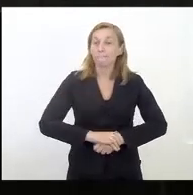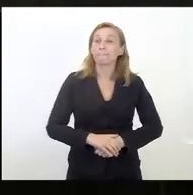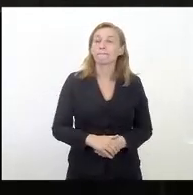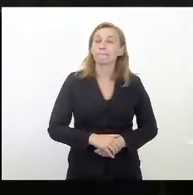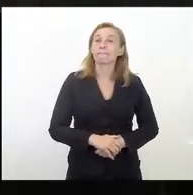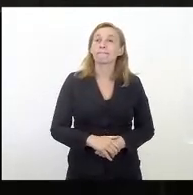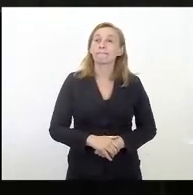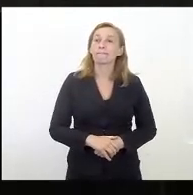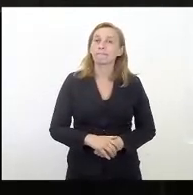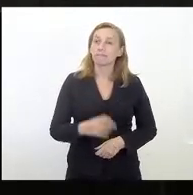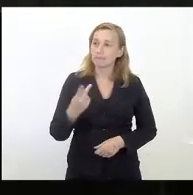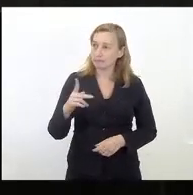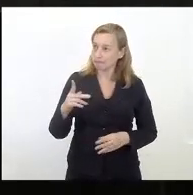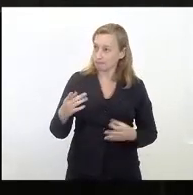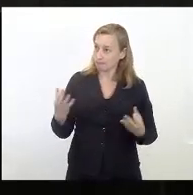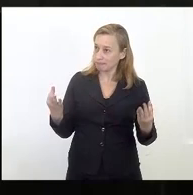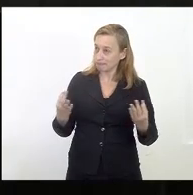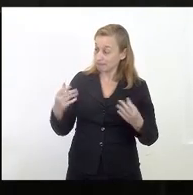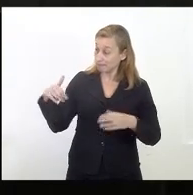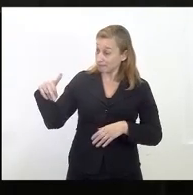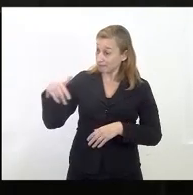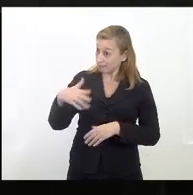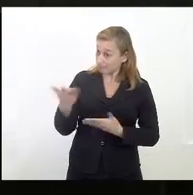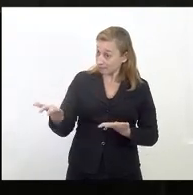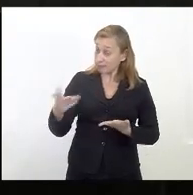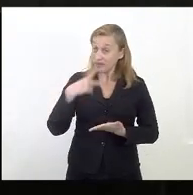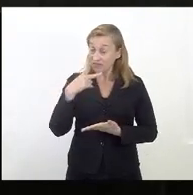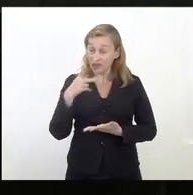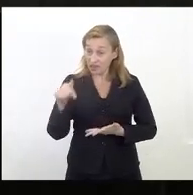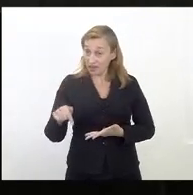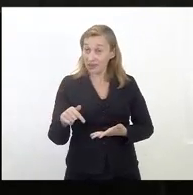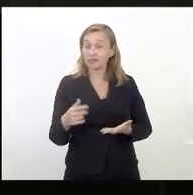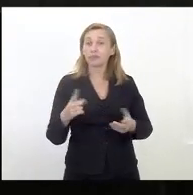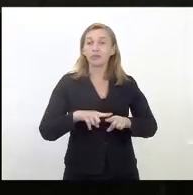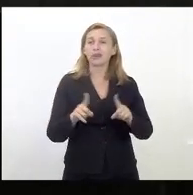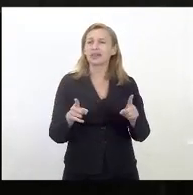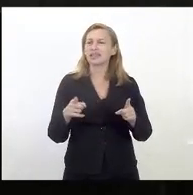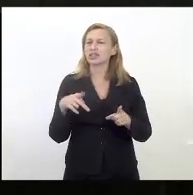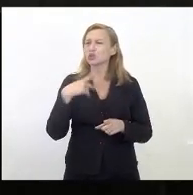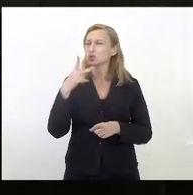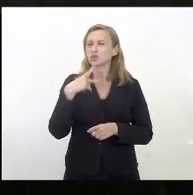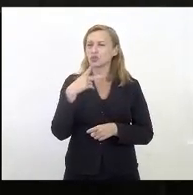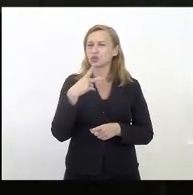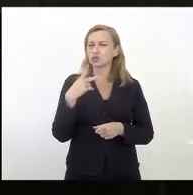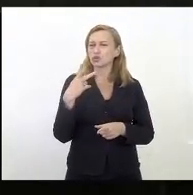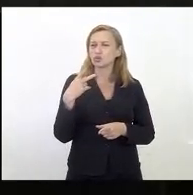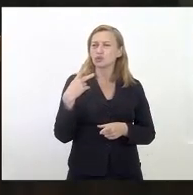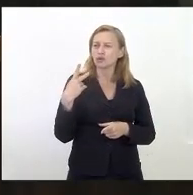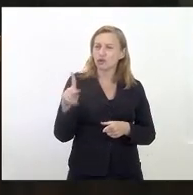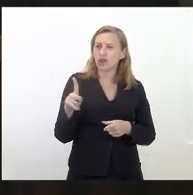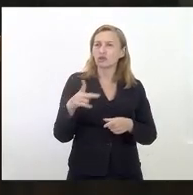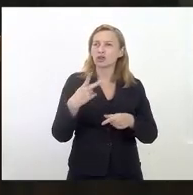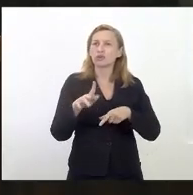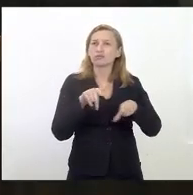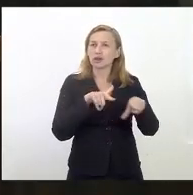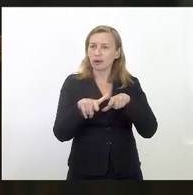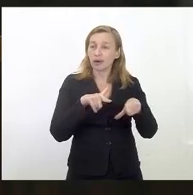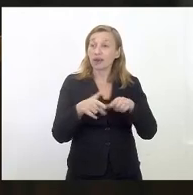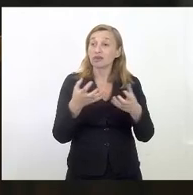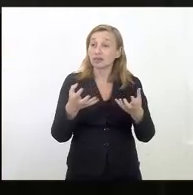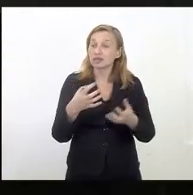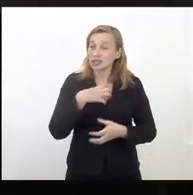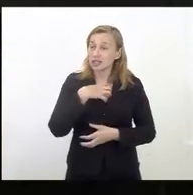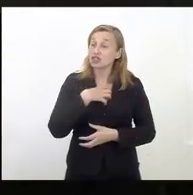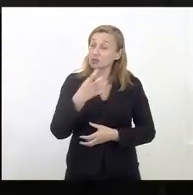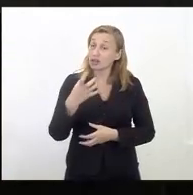apenas da sua elegância da decantada aqui mais de uma vez mais do conteúdo das suas atividades parlamentares né E nesse